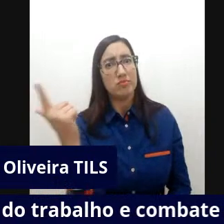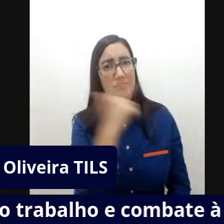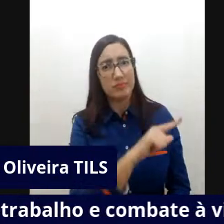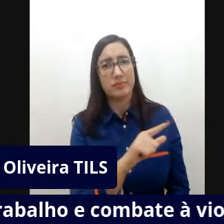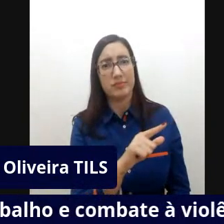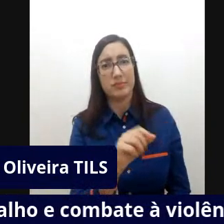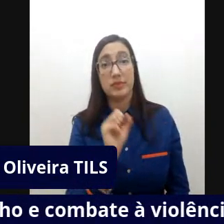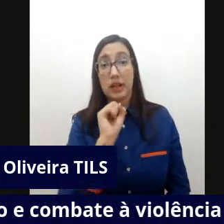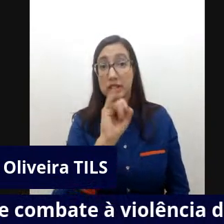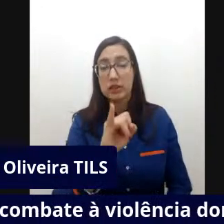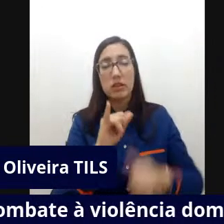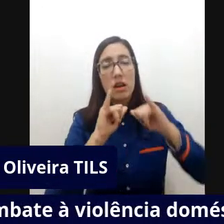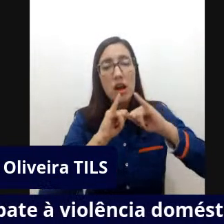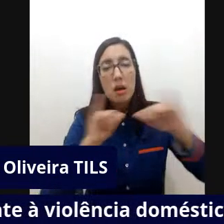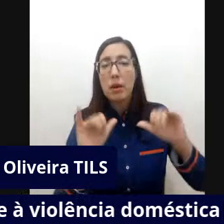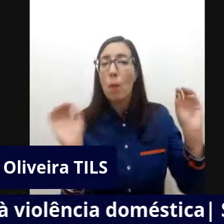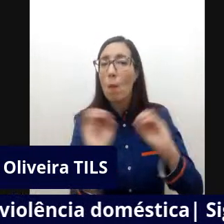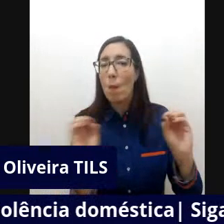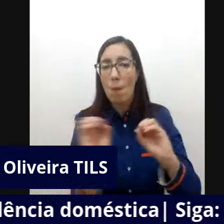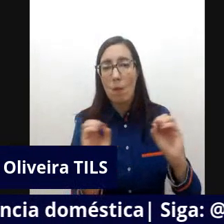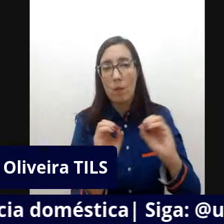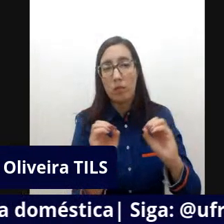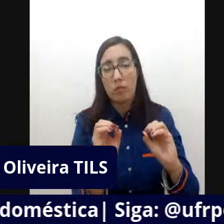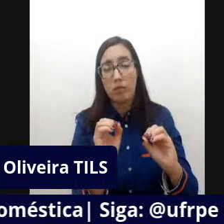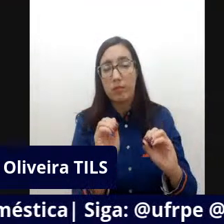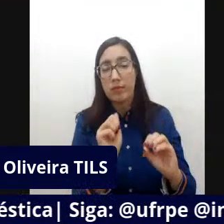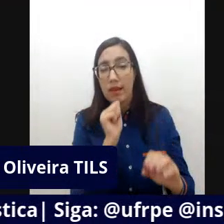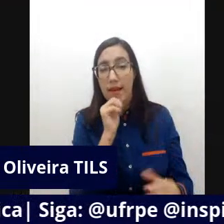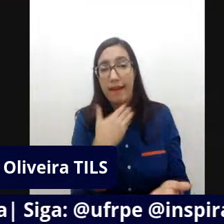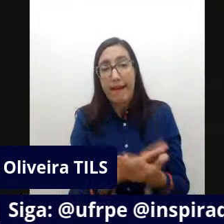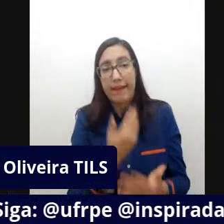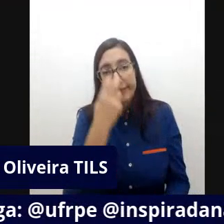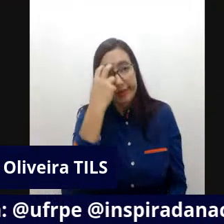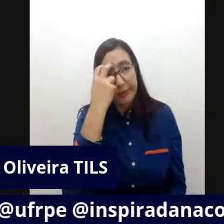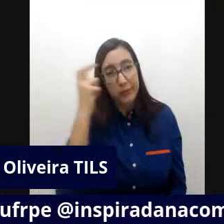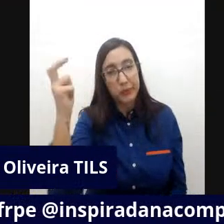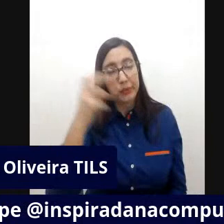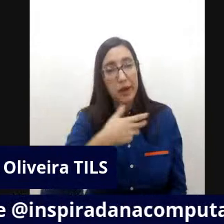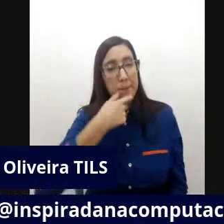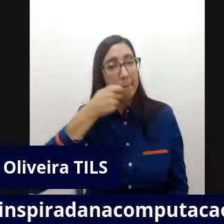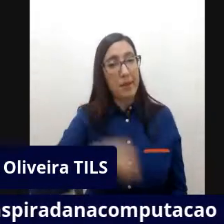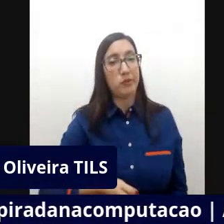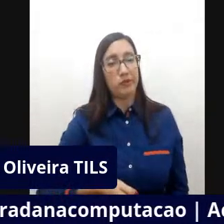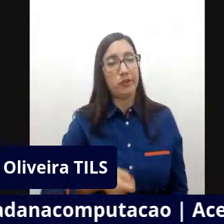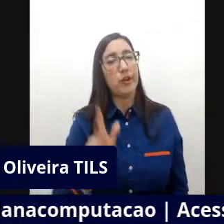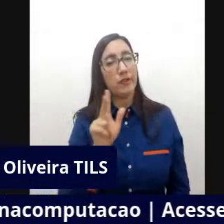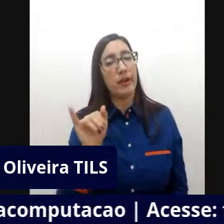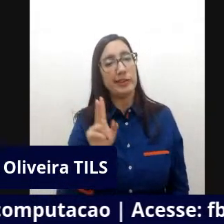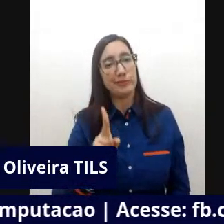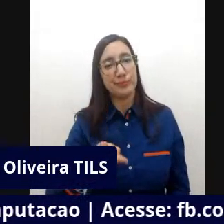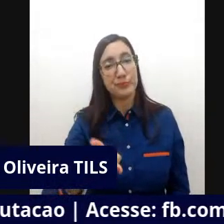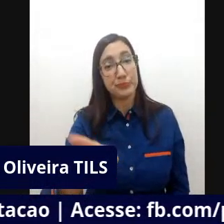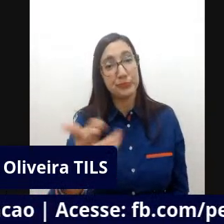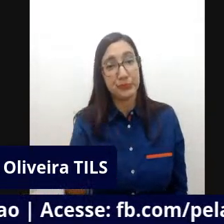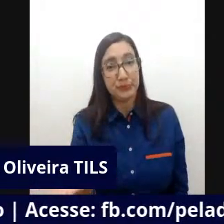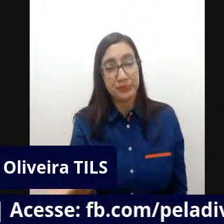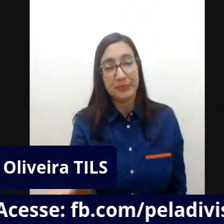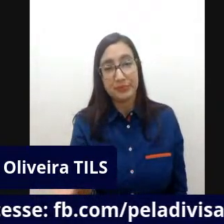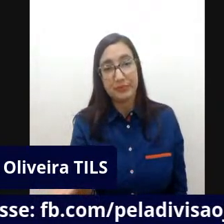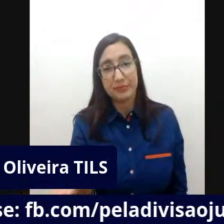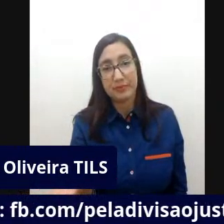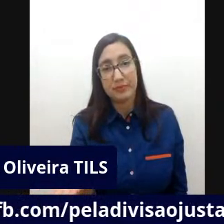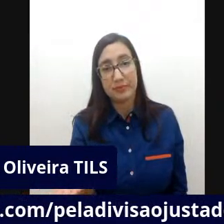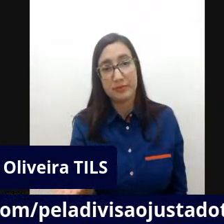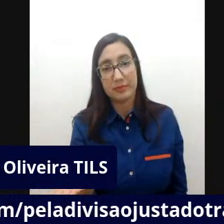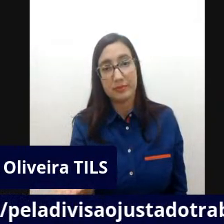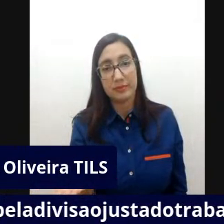essa cultura infeliz de que o trabalho doméstico é só obrigação nossa. Não é, não. O trabalho doméstico tem que ser dividido. Principalmente